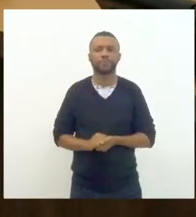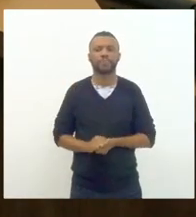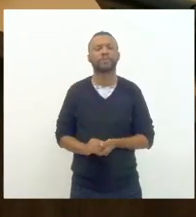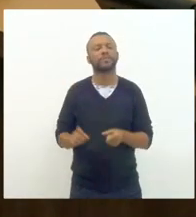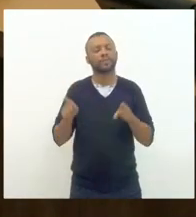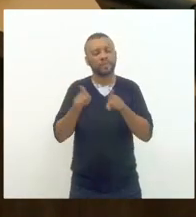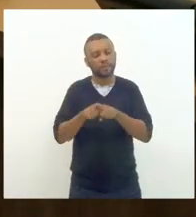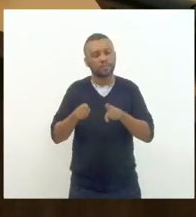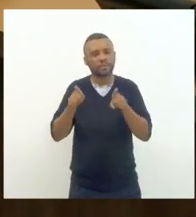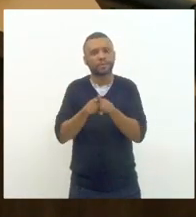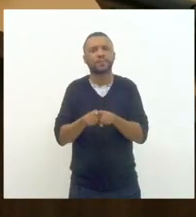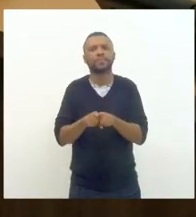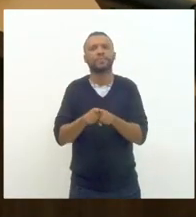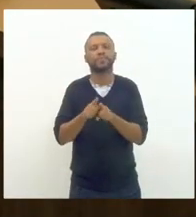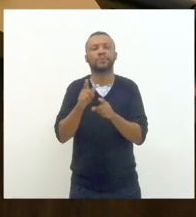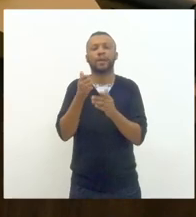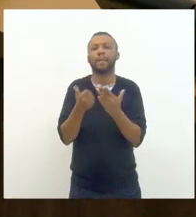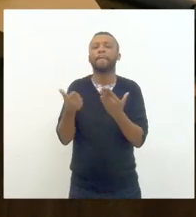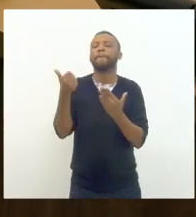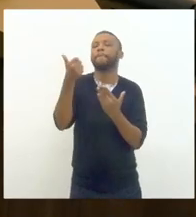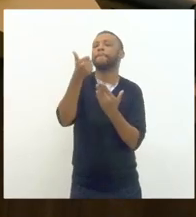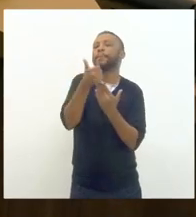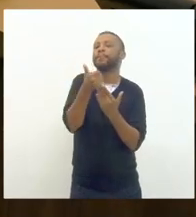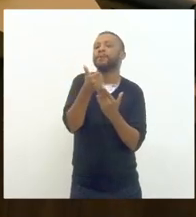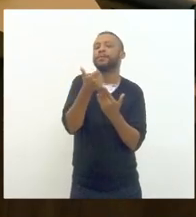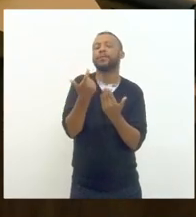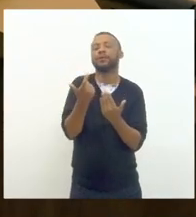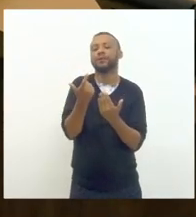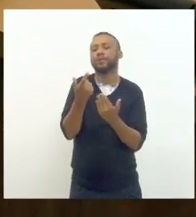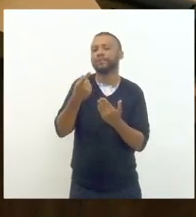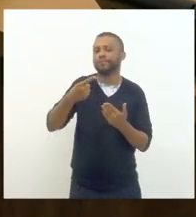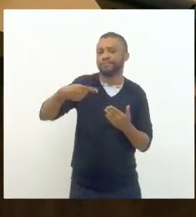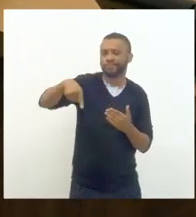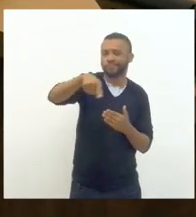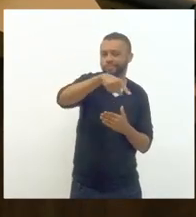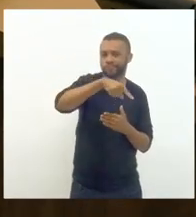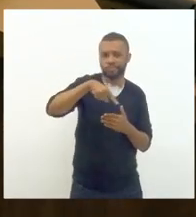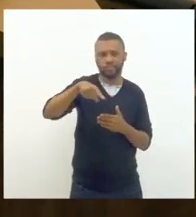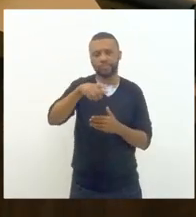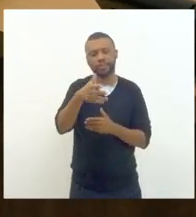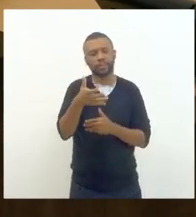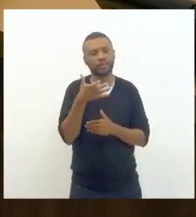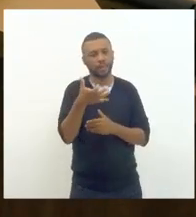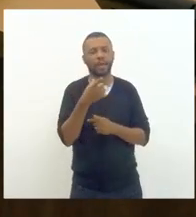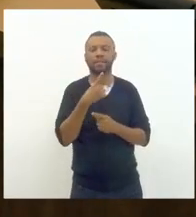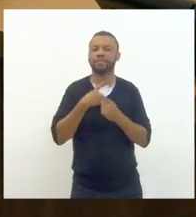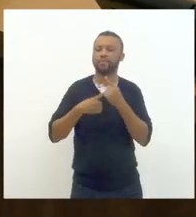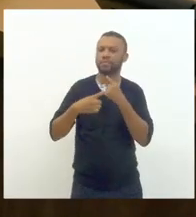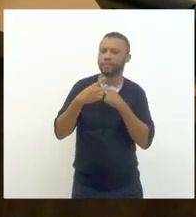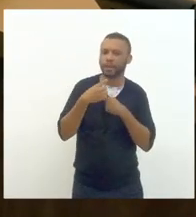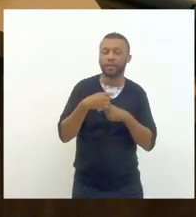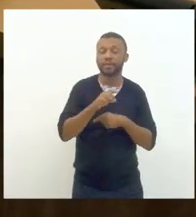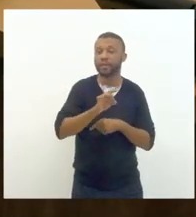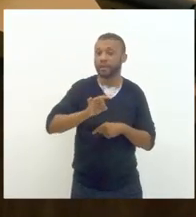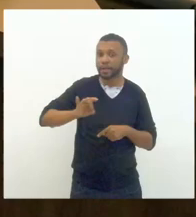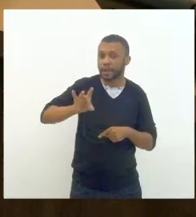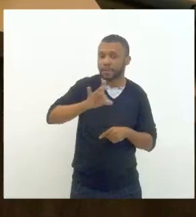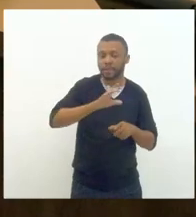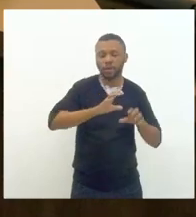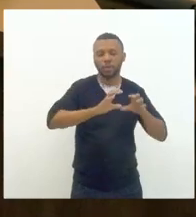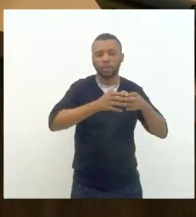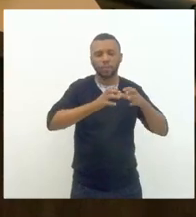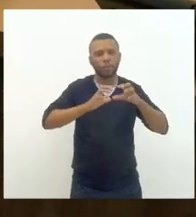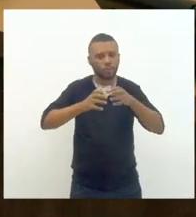também privilegie aqueles que desejam, nos seus grupos